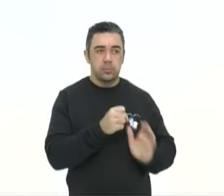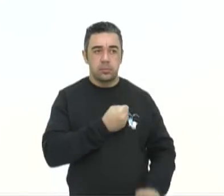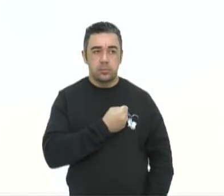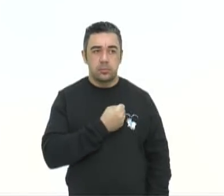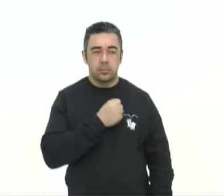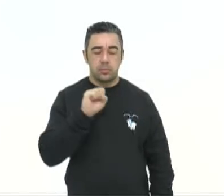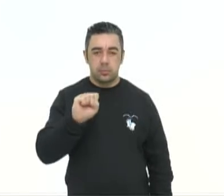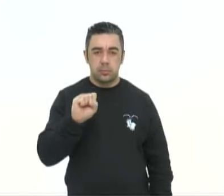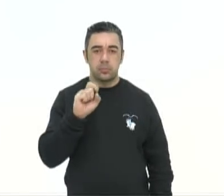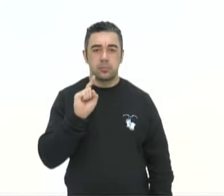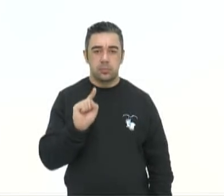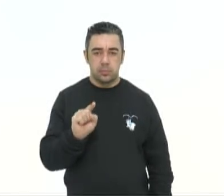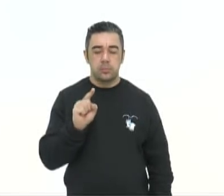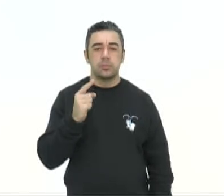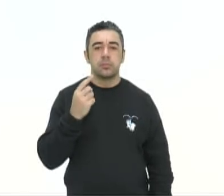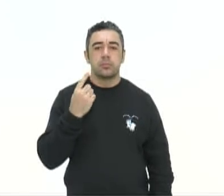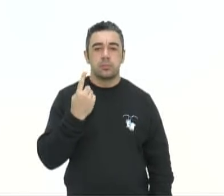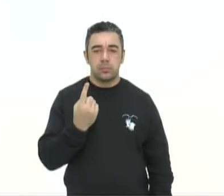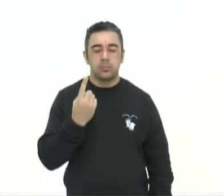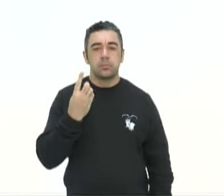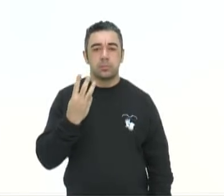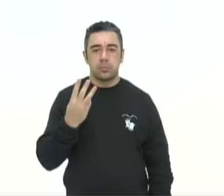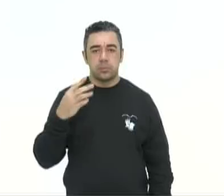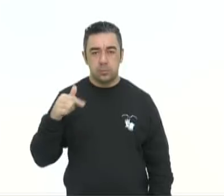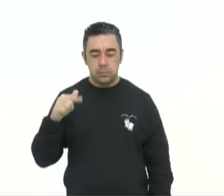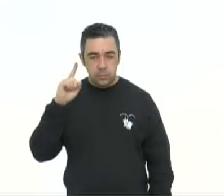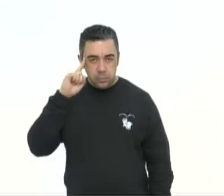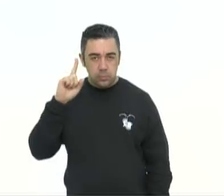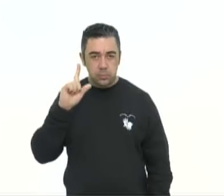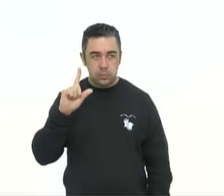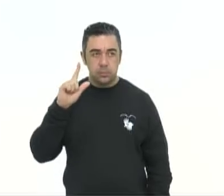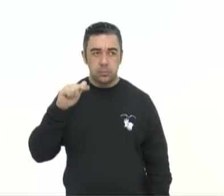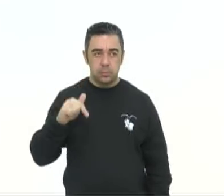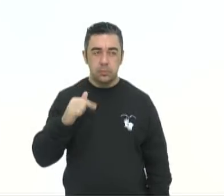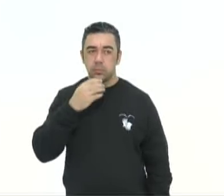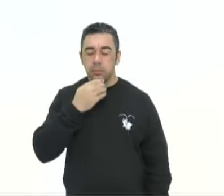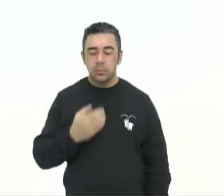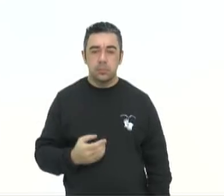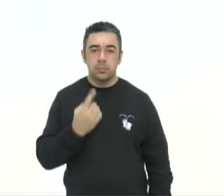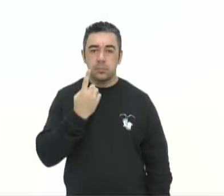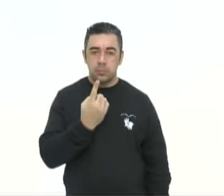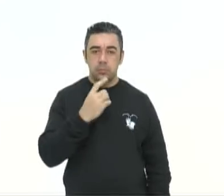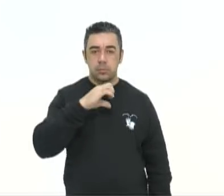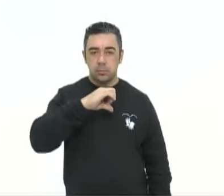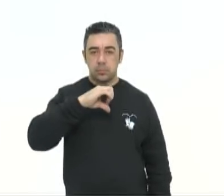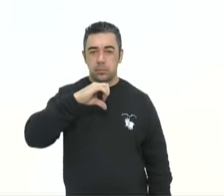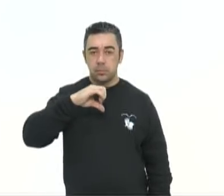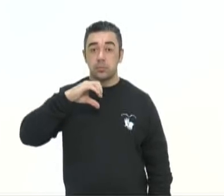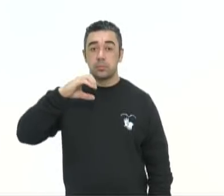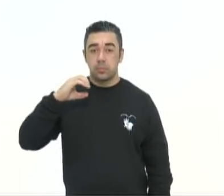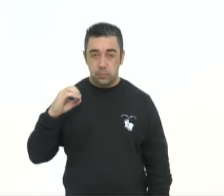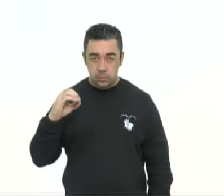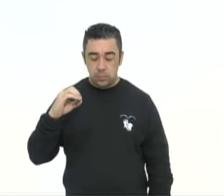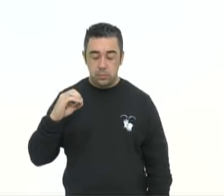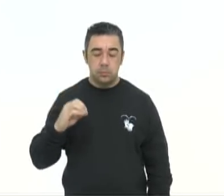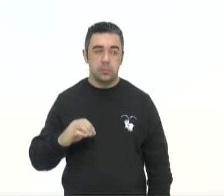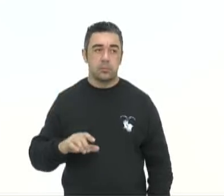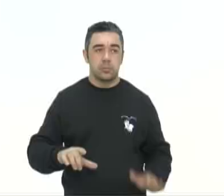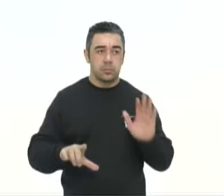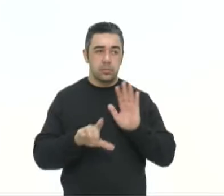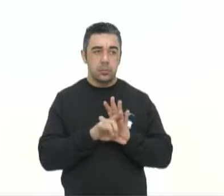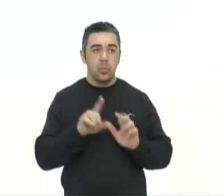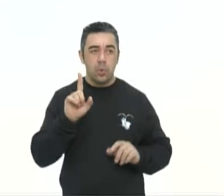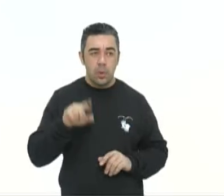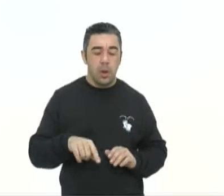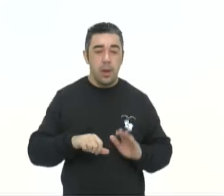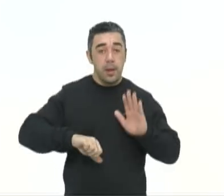número 8.137 de 27 de dezembro de 1990. Diz assim a lei: